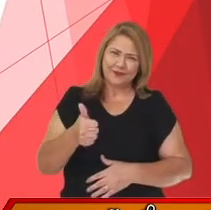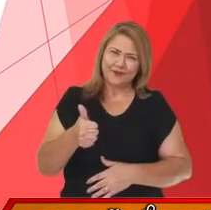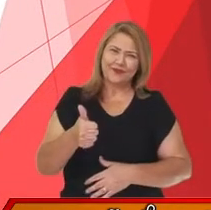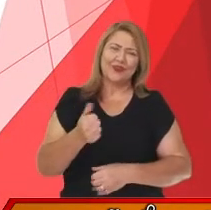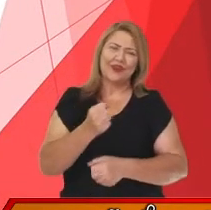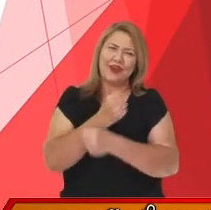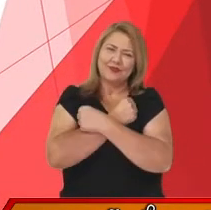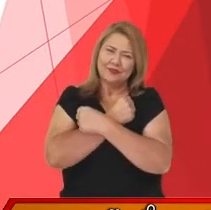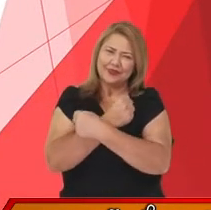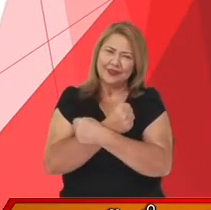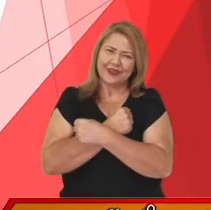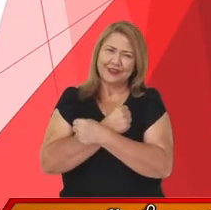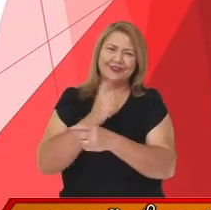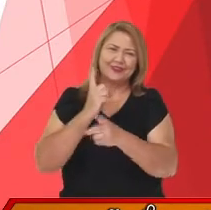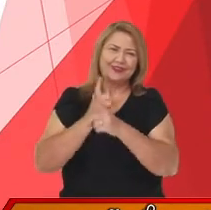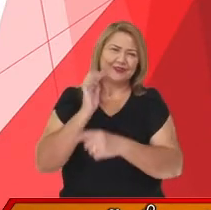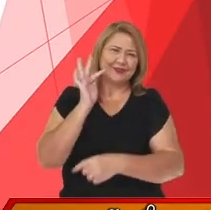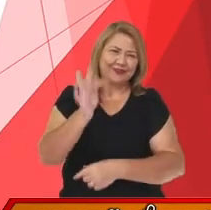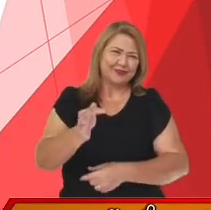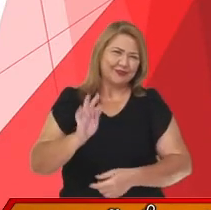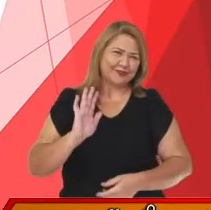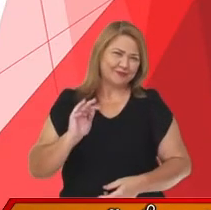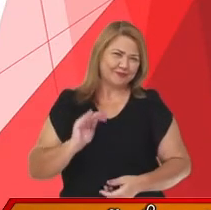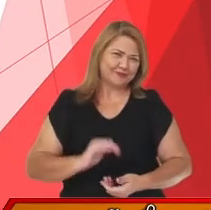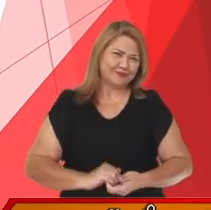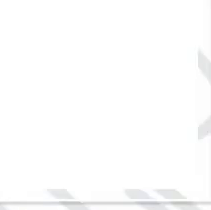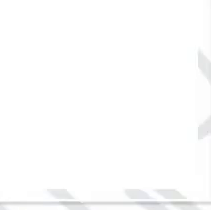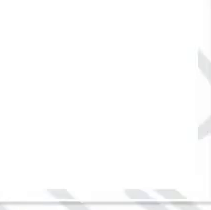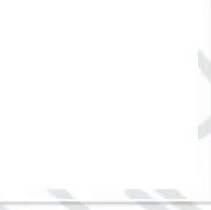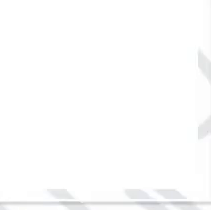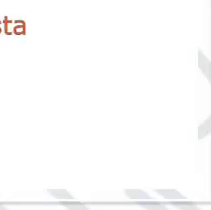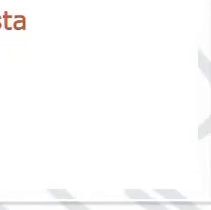de mais forte abraço e até a próxima